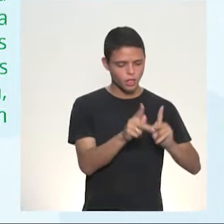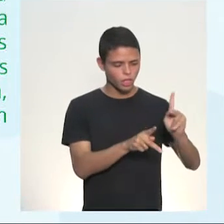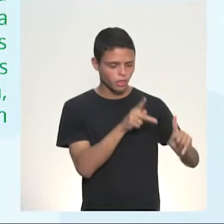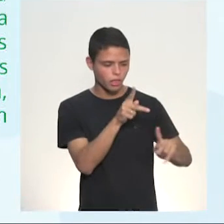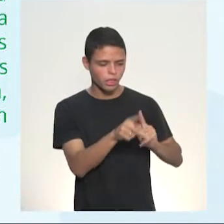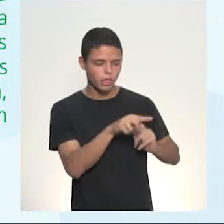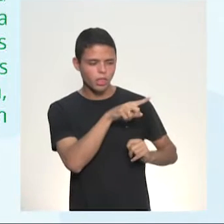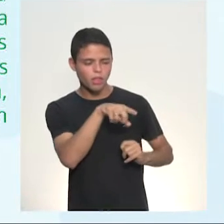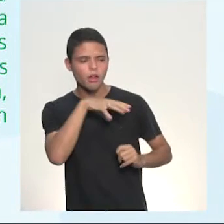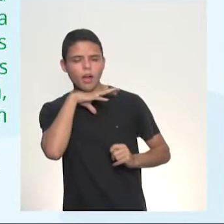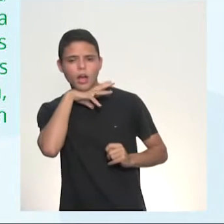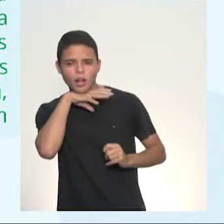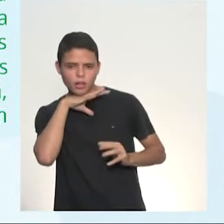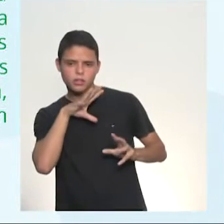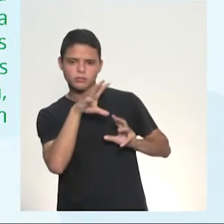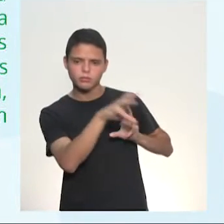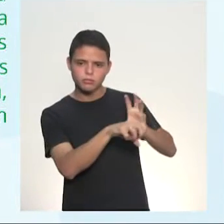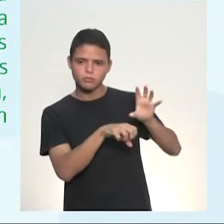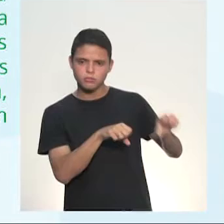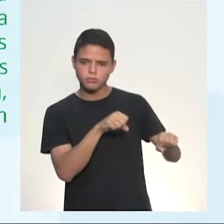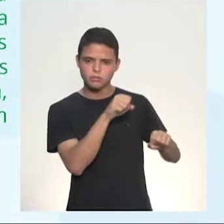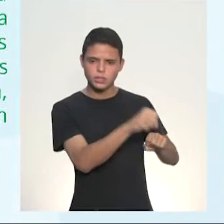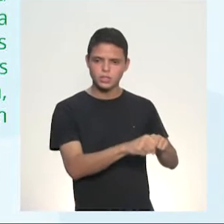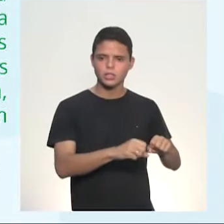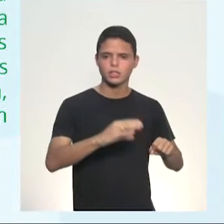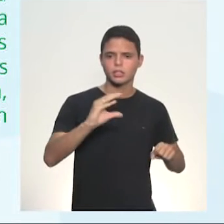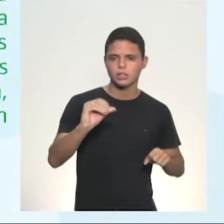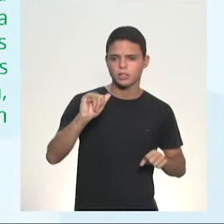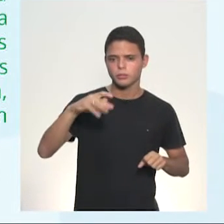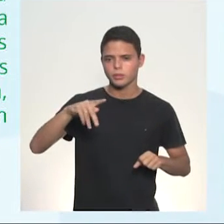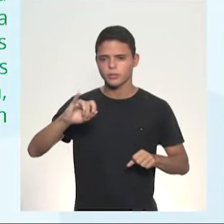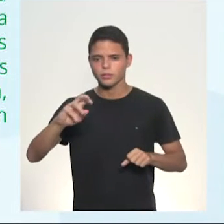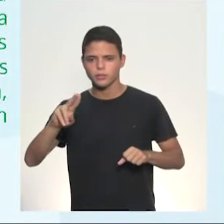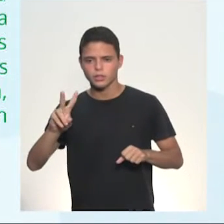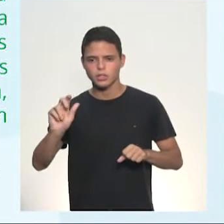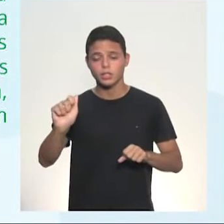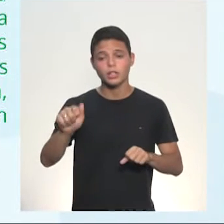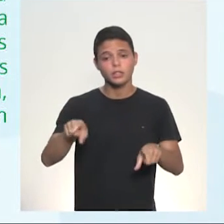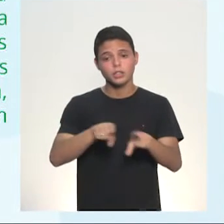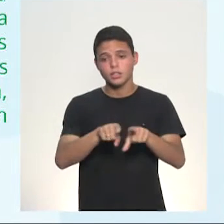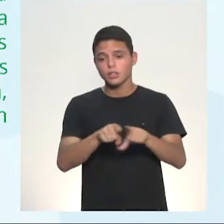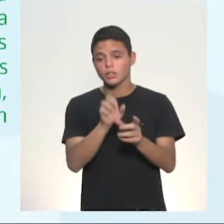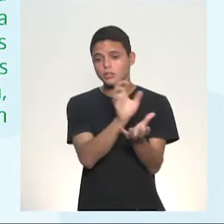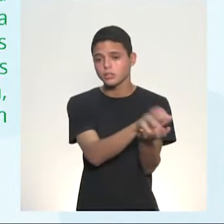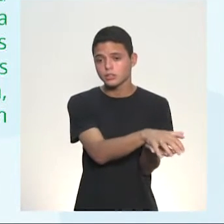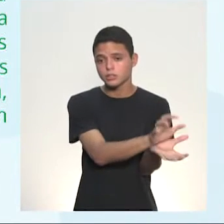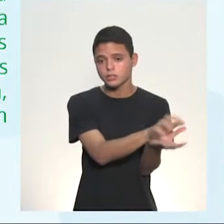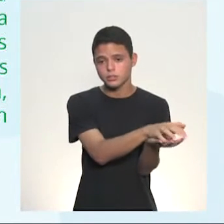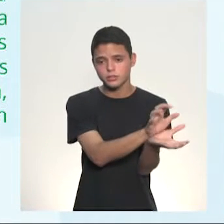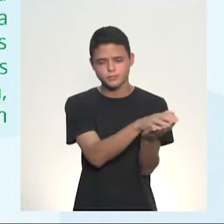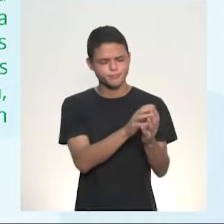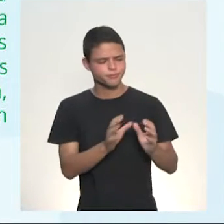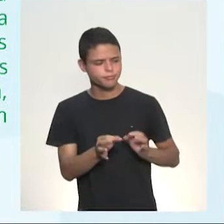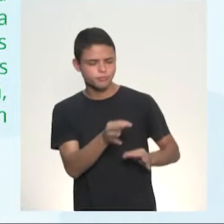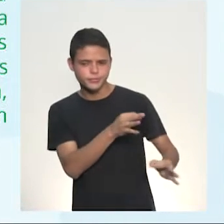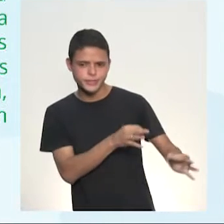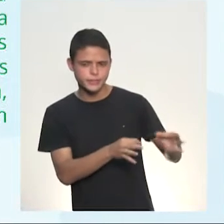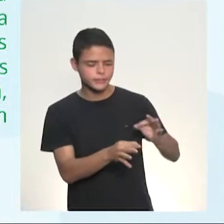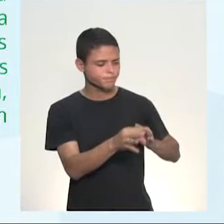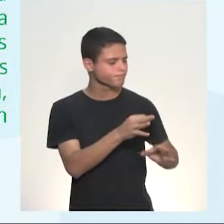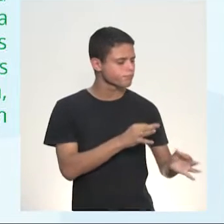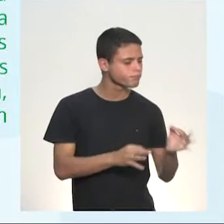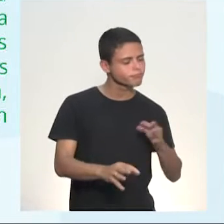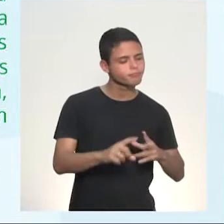espécies presas, como queixadas, capivaras e jacarés. Ou seja, a onça, por ela ser um predador muito forte, ela controla a população